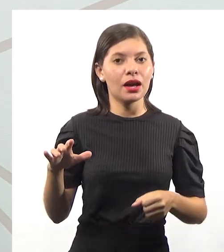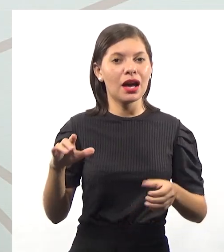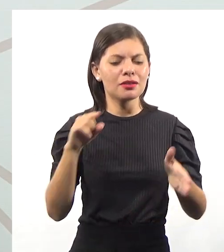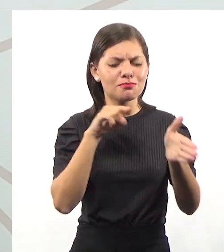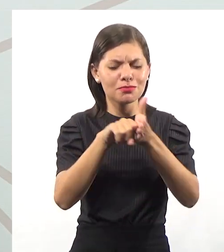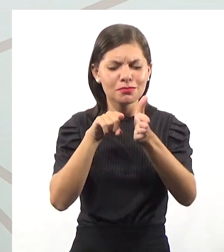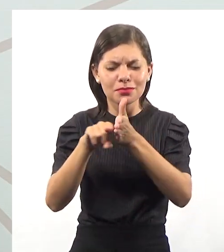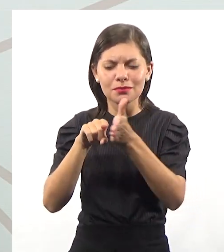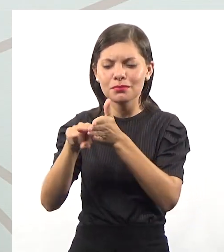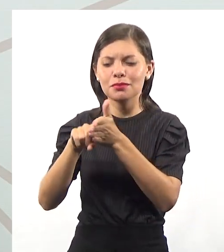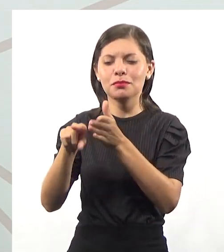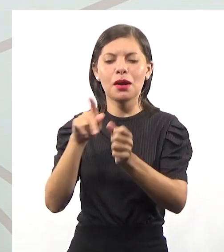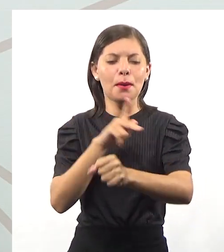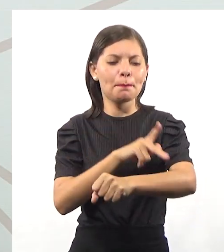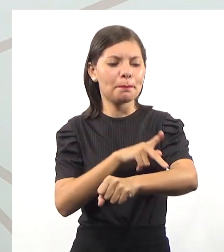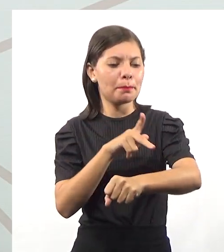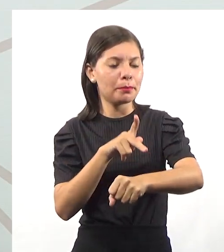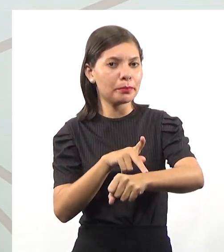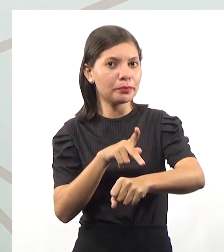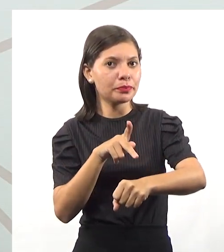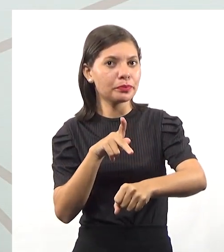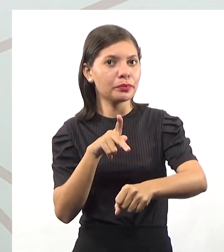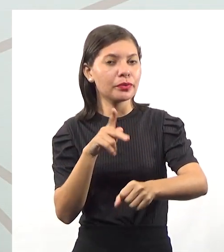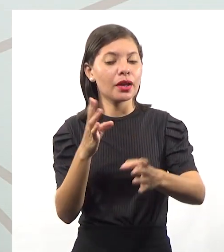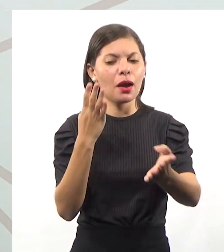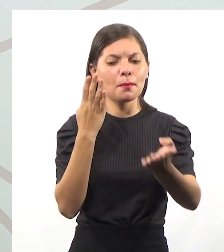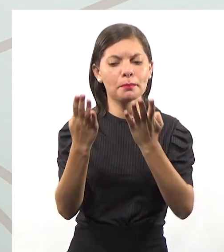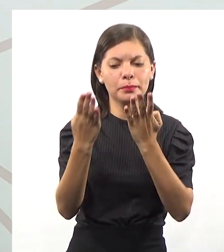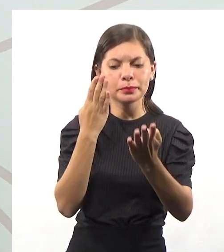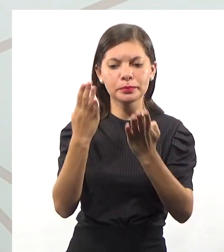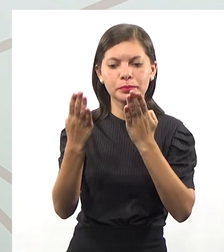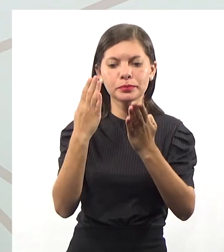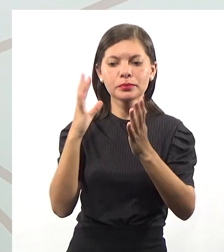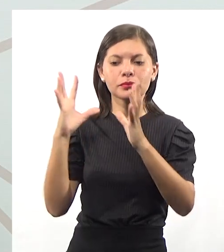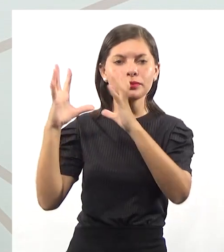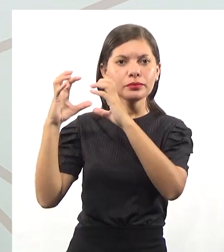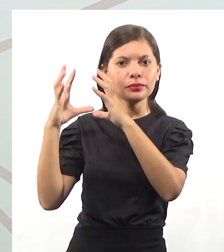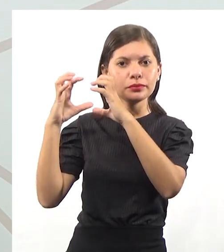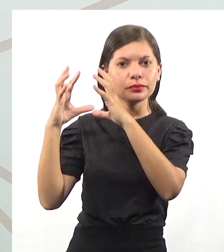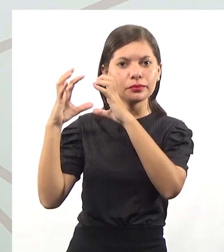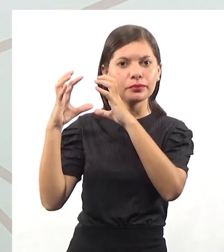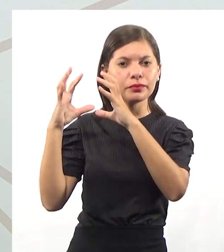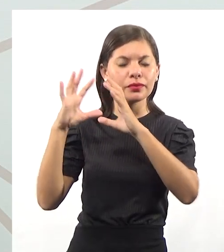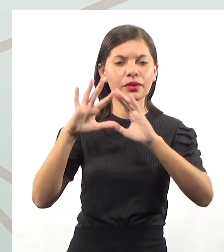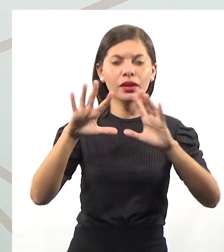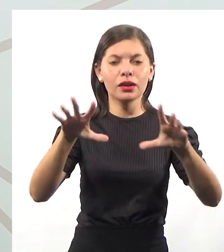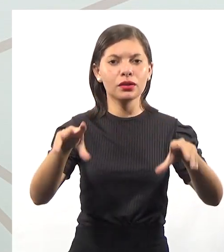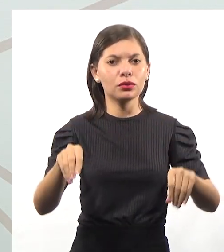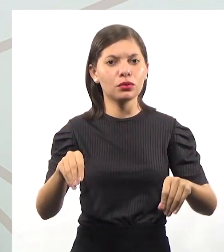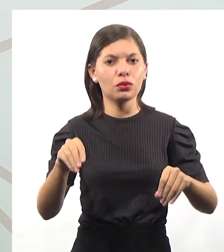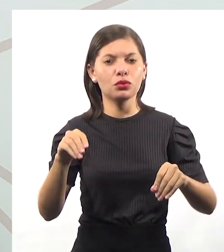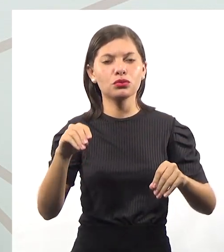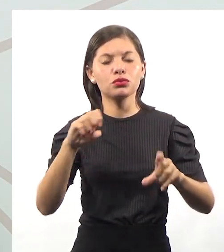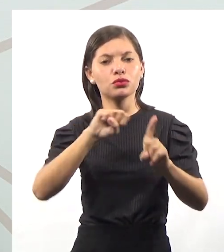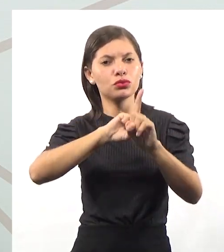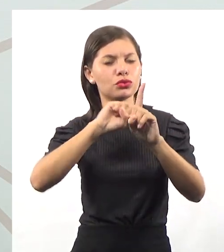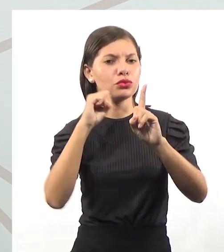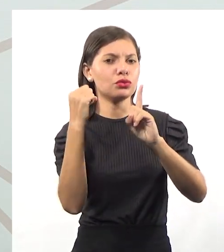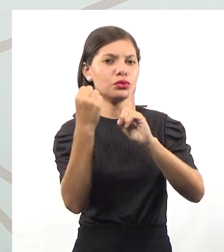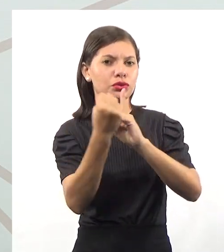relação à psicologia, neuropsicologia, neurodesenvolvimento e todos